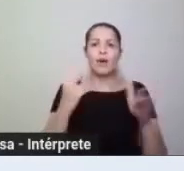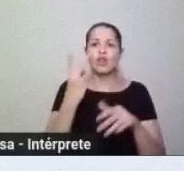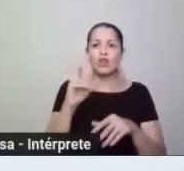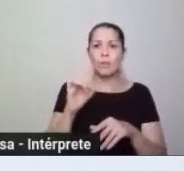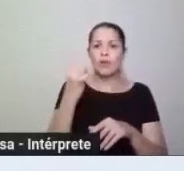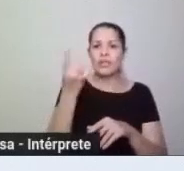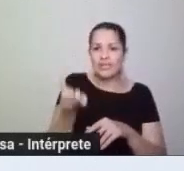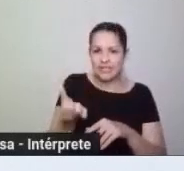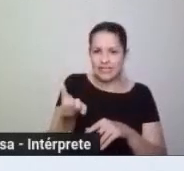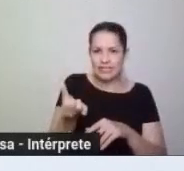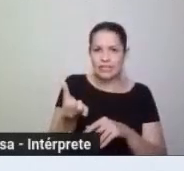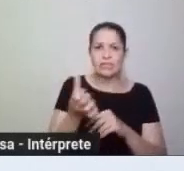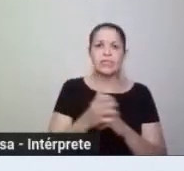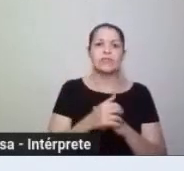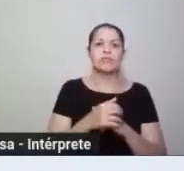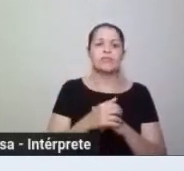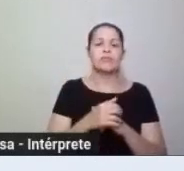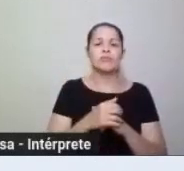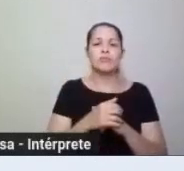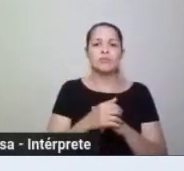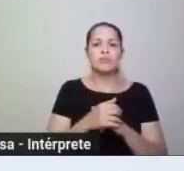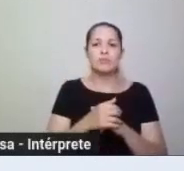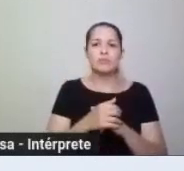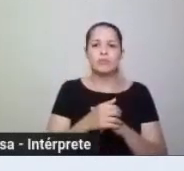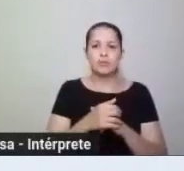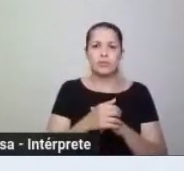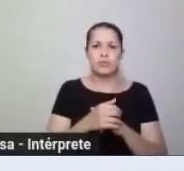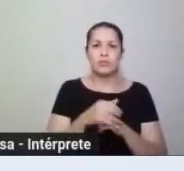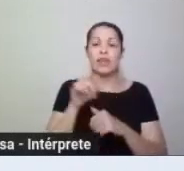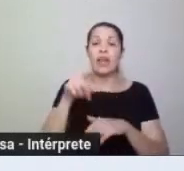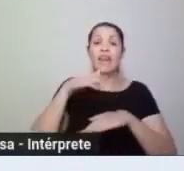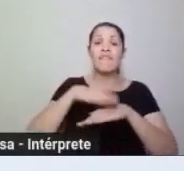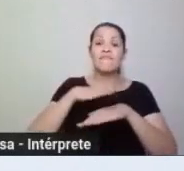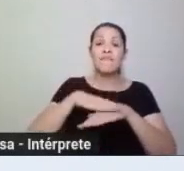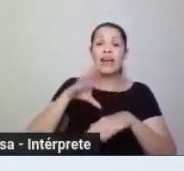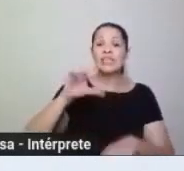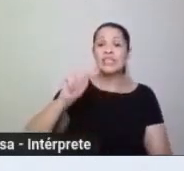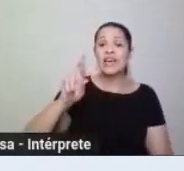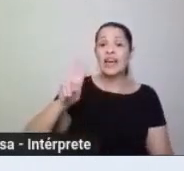é de fabricação de carvão.